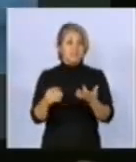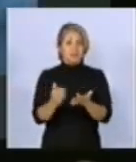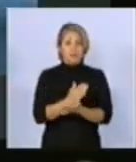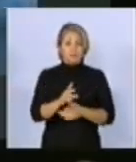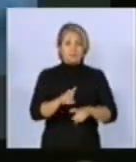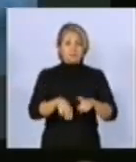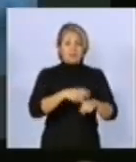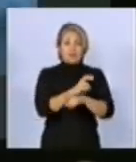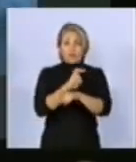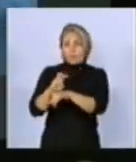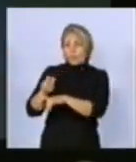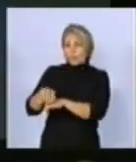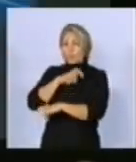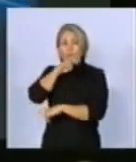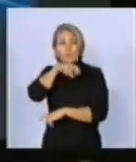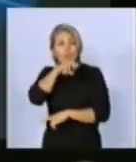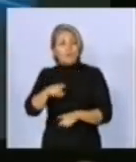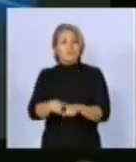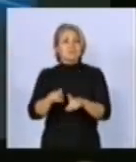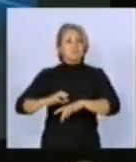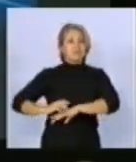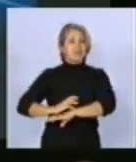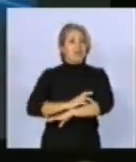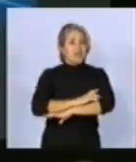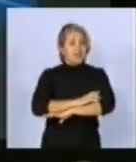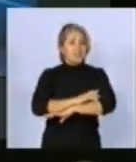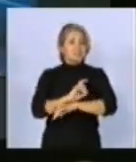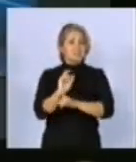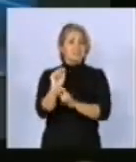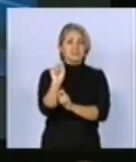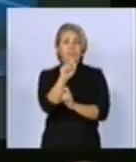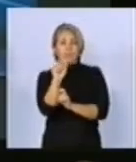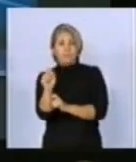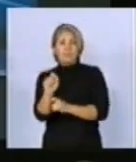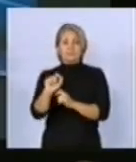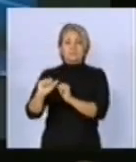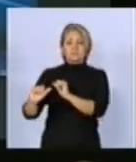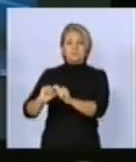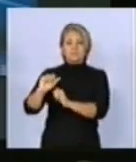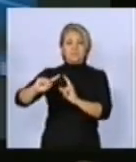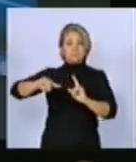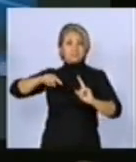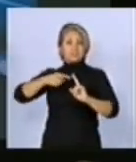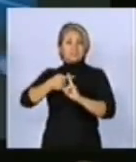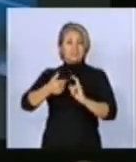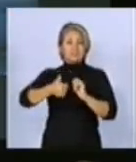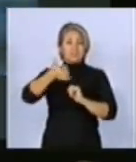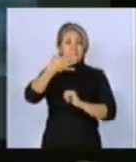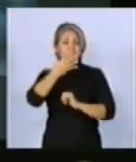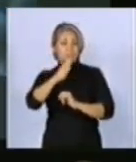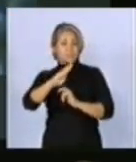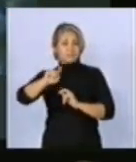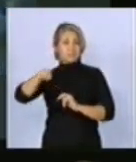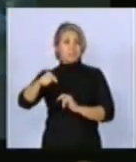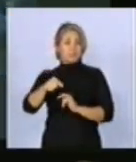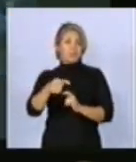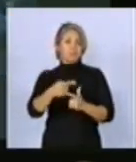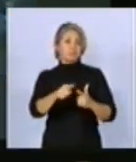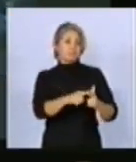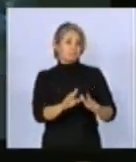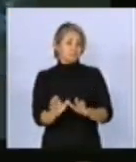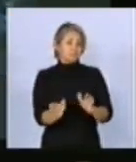cobras aranhas e escorpiões mais que dobraram na última década saltaram de sete para 14.000 casos só Uns poucos